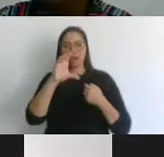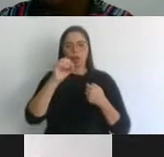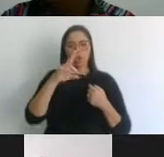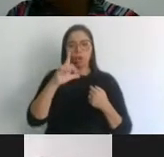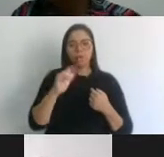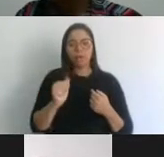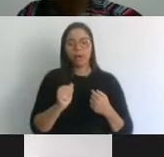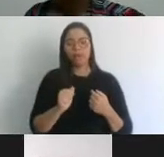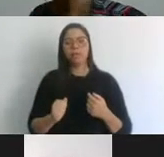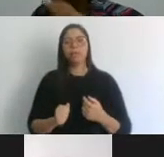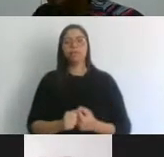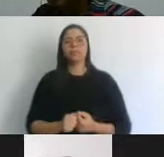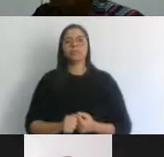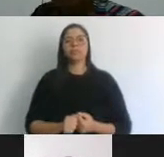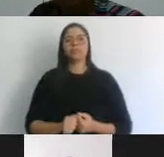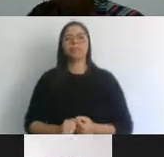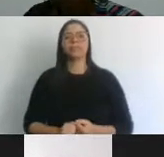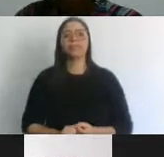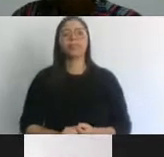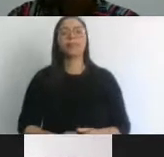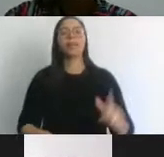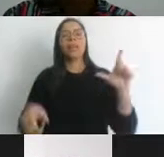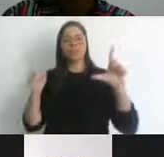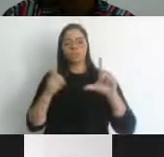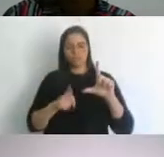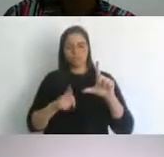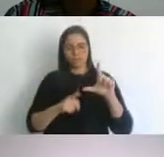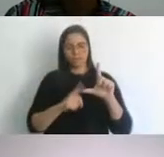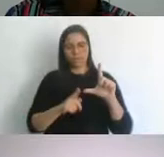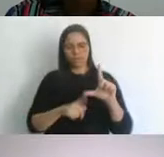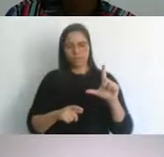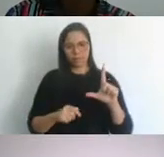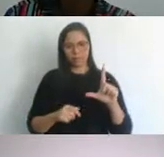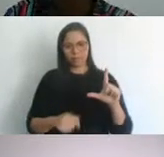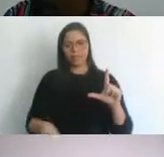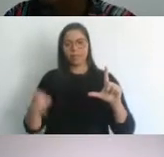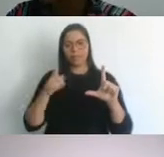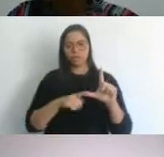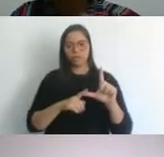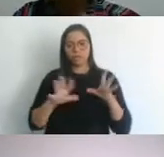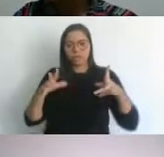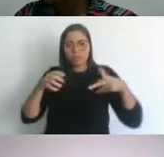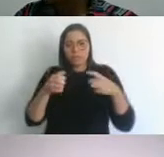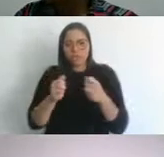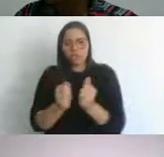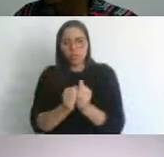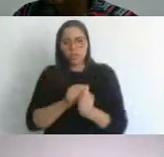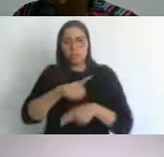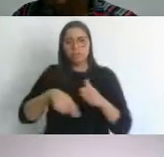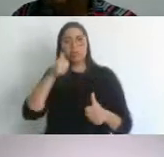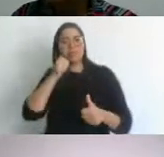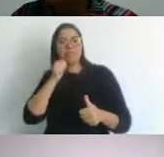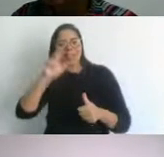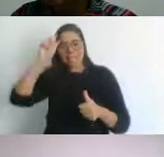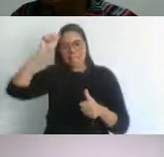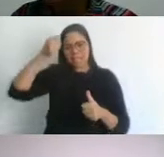duas situações para ir embora latino americano feminino da colônia latino-americano se junta ao movimento das mulheres